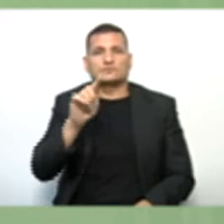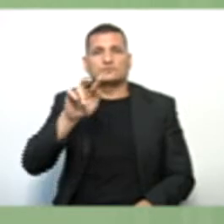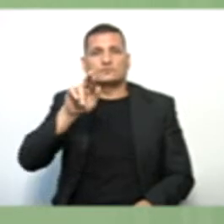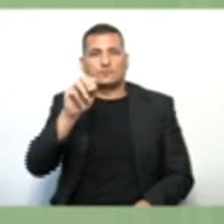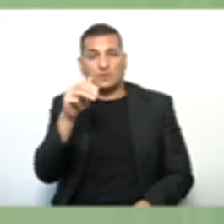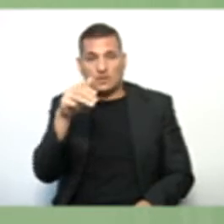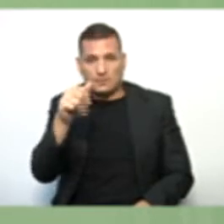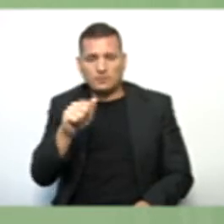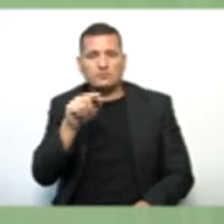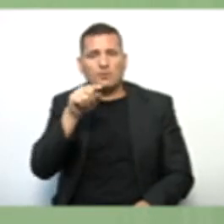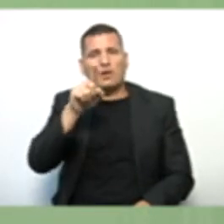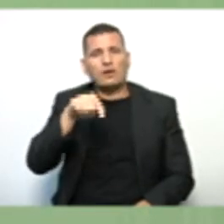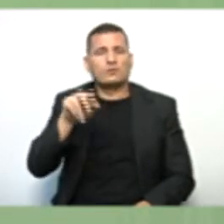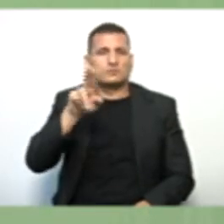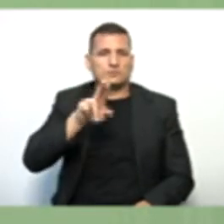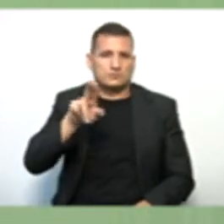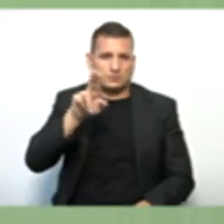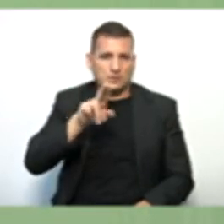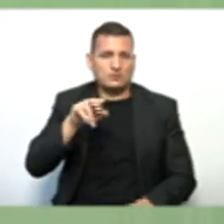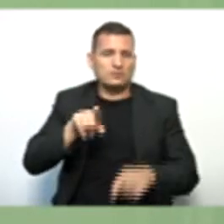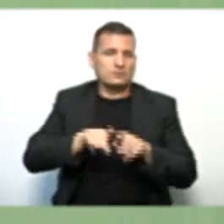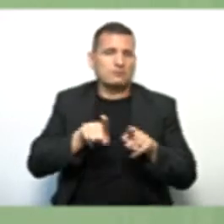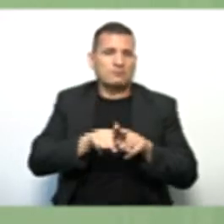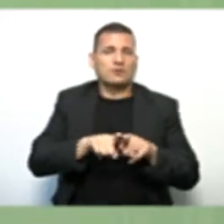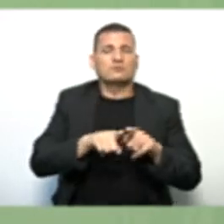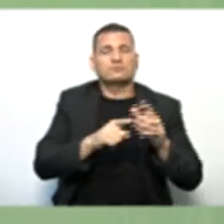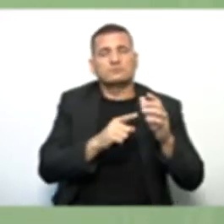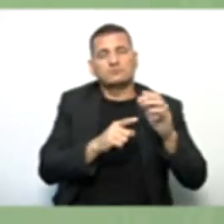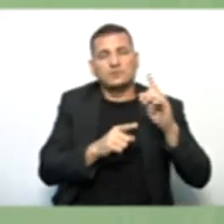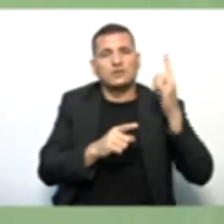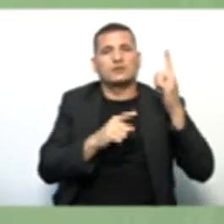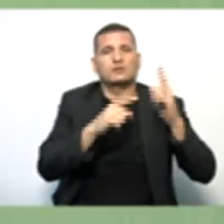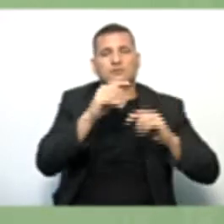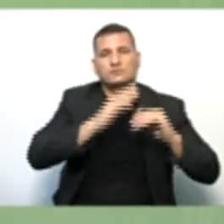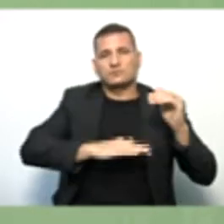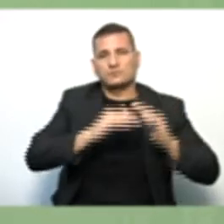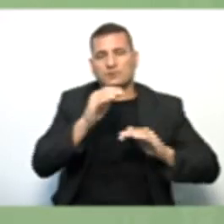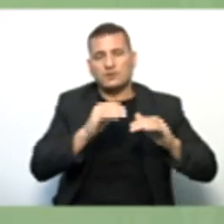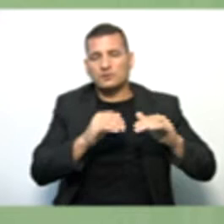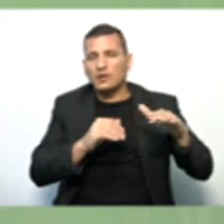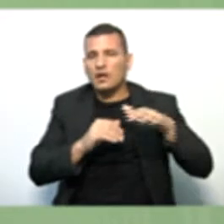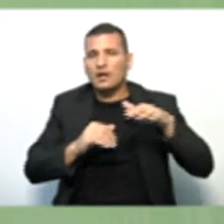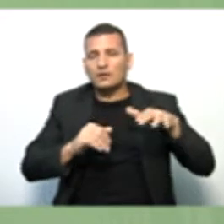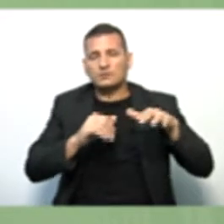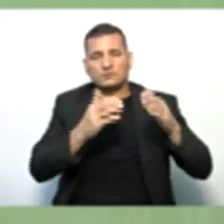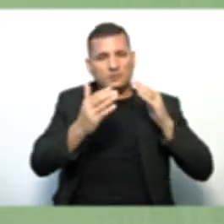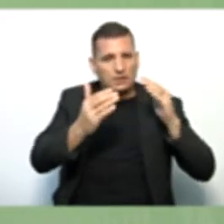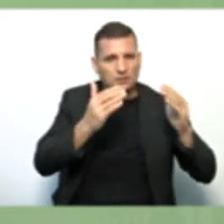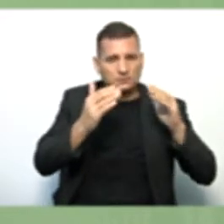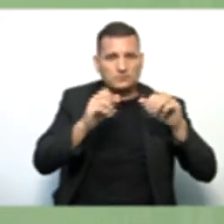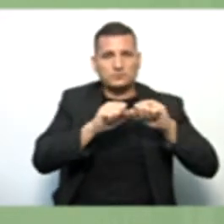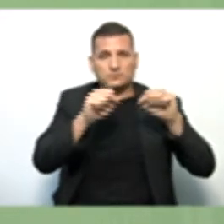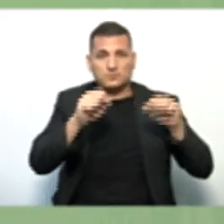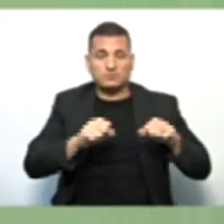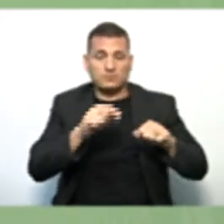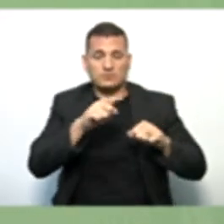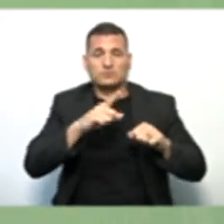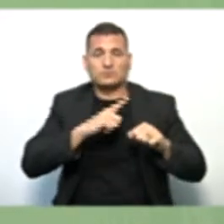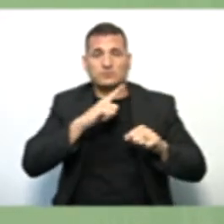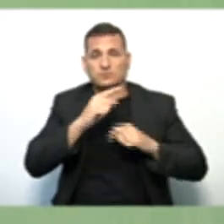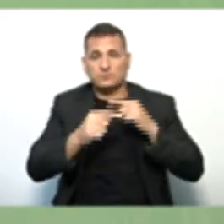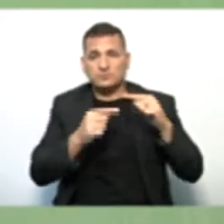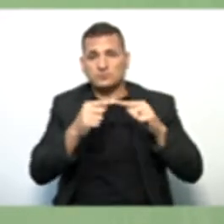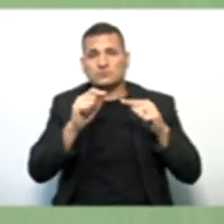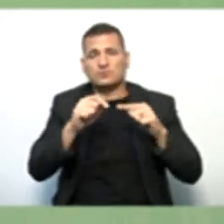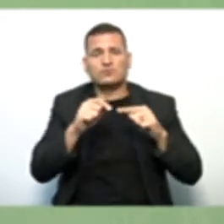ferramenta usada e desenvolvida pelos profissionais de análise de sistema e tem como finalidade descrever o